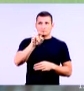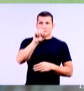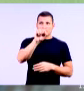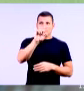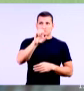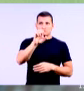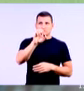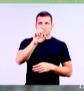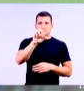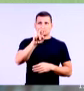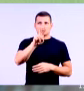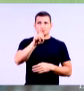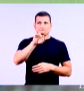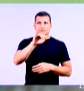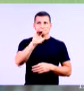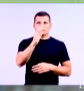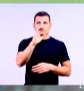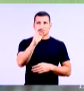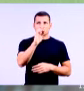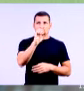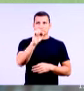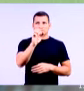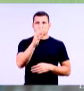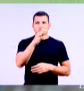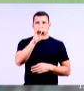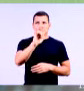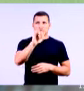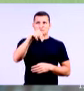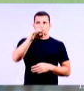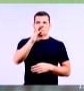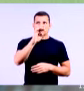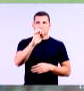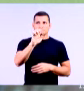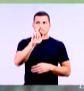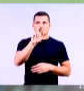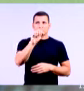integrados. Ok? Isso é muito importante. Então, houve o quê? Houve